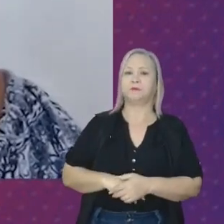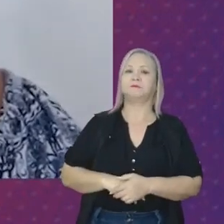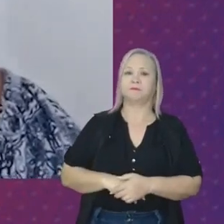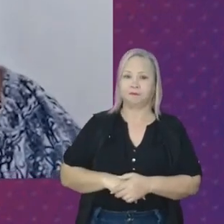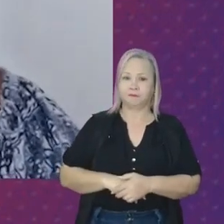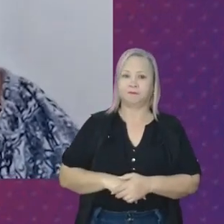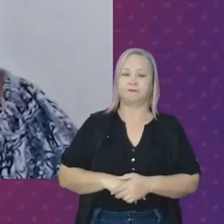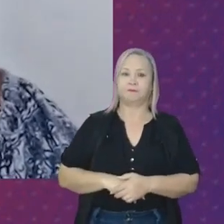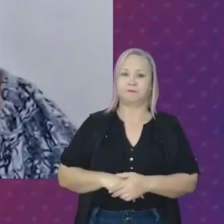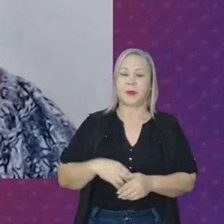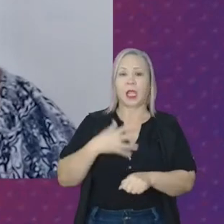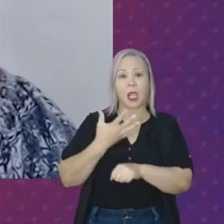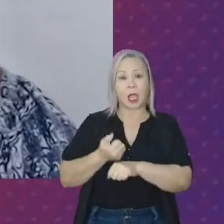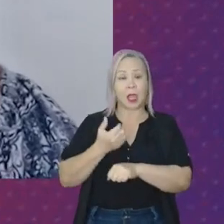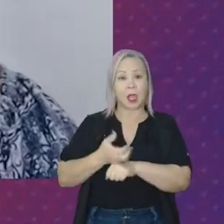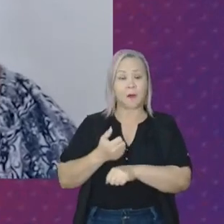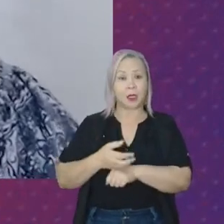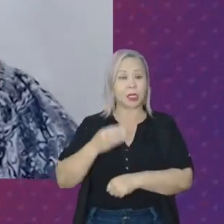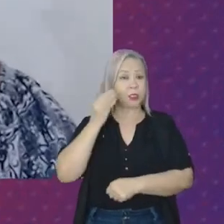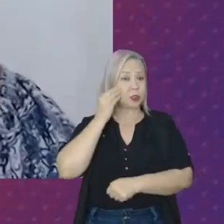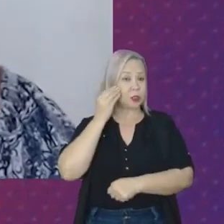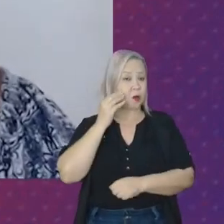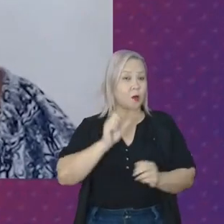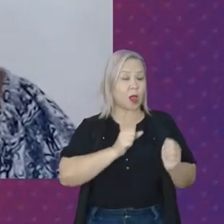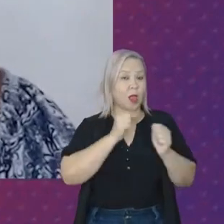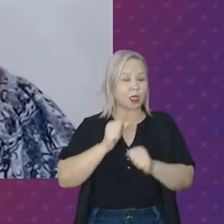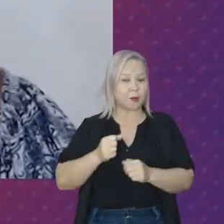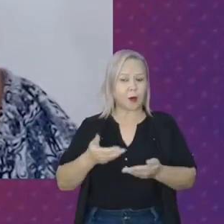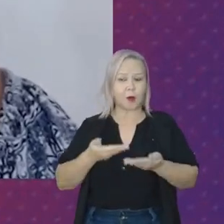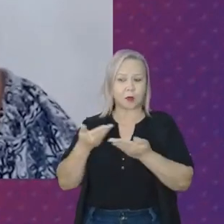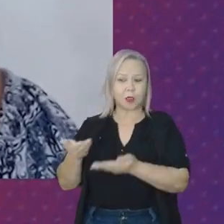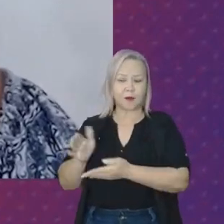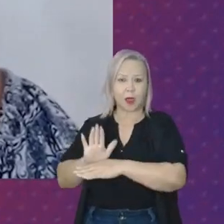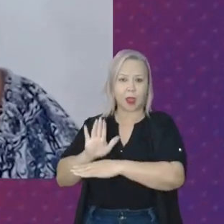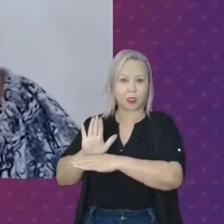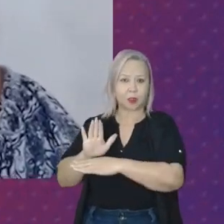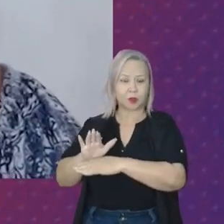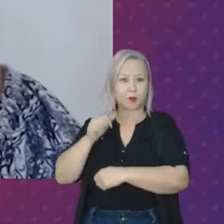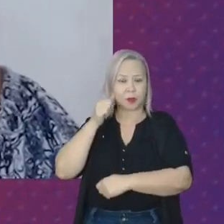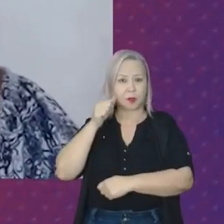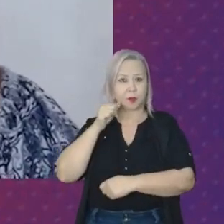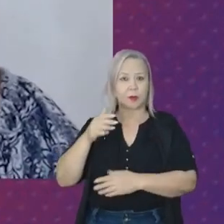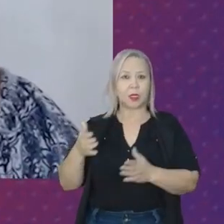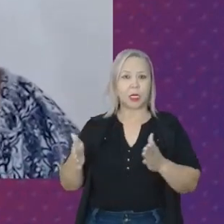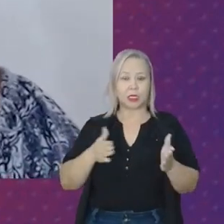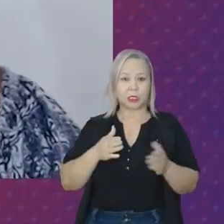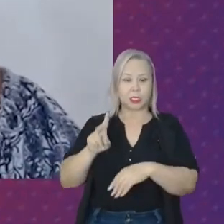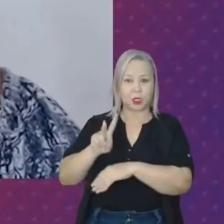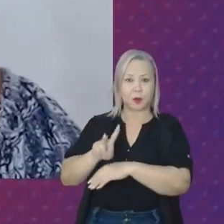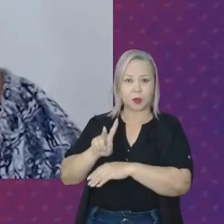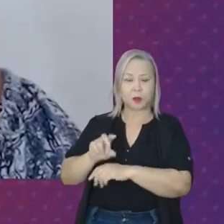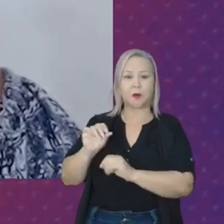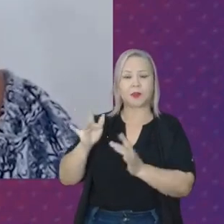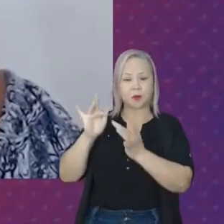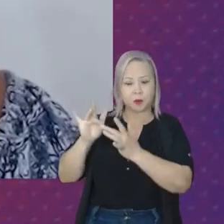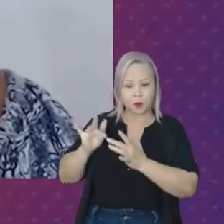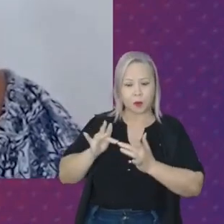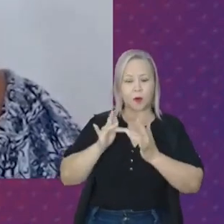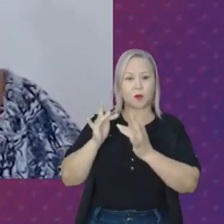de celular que possa fazer para essas mulheres que têm medida protetiva, que possa fazer esse contato